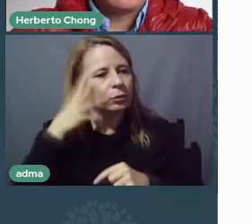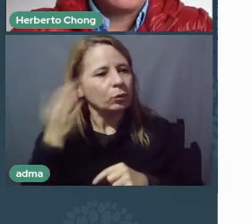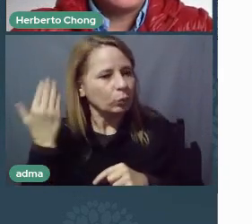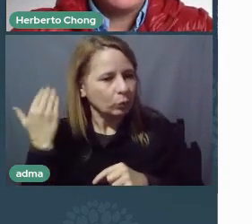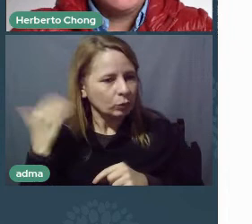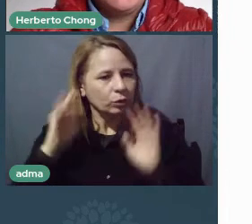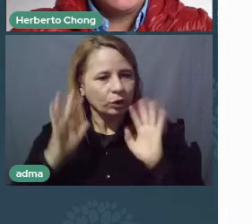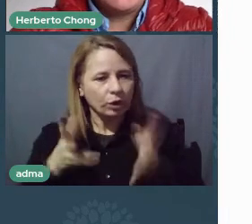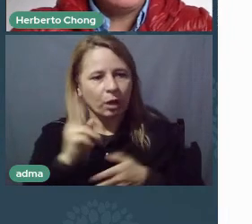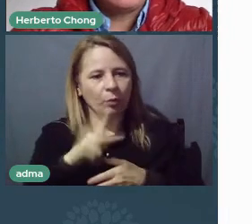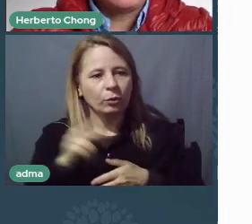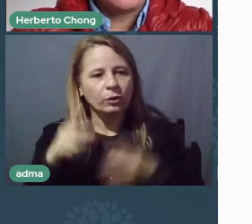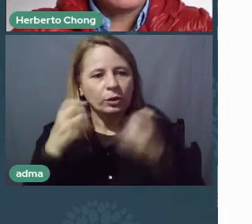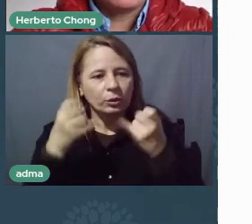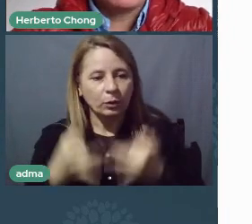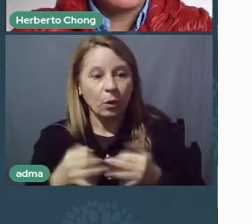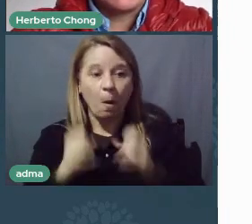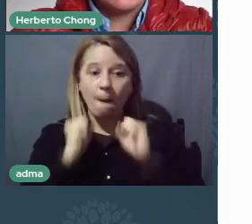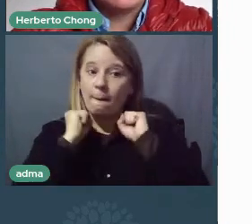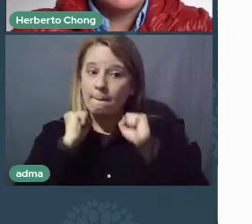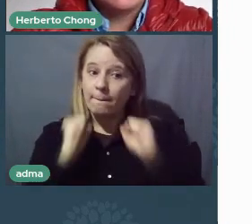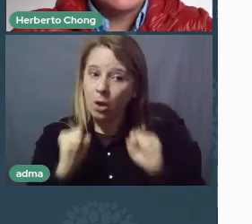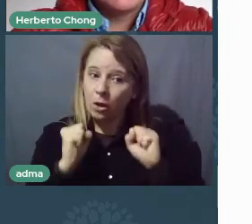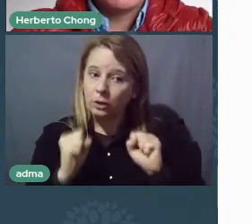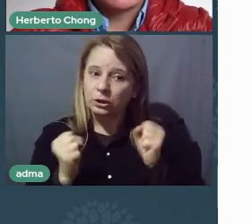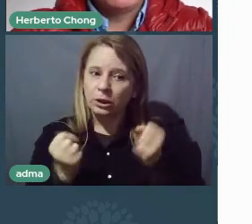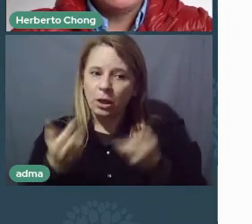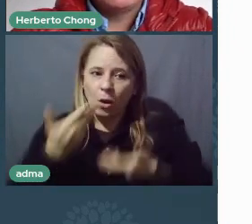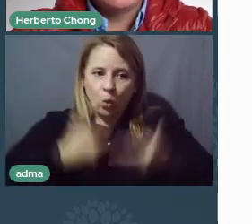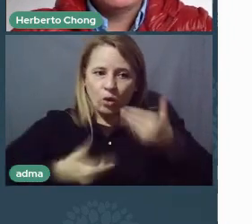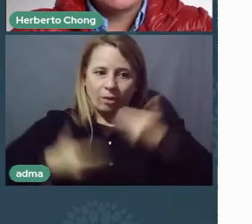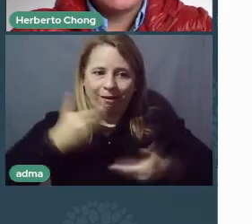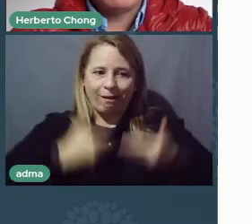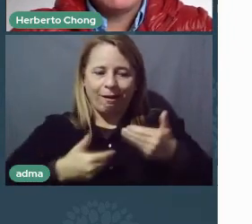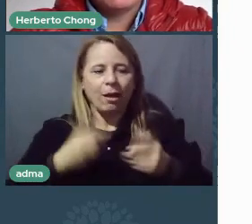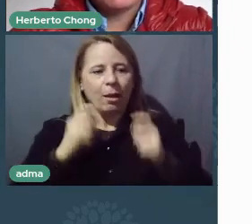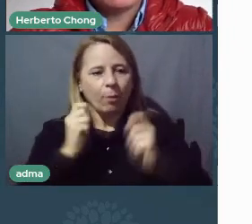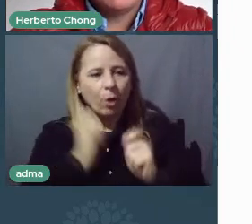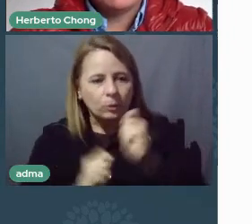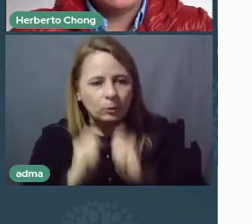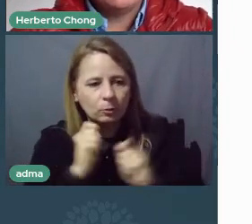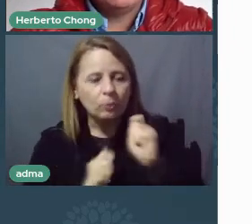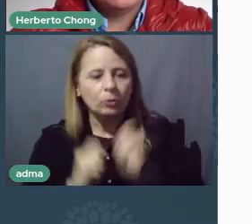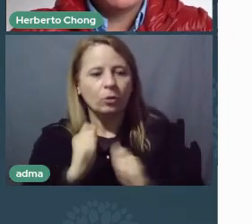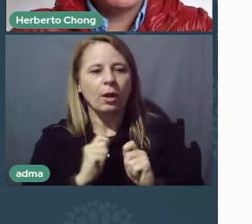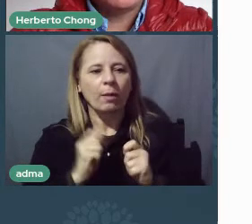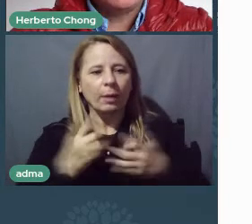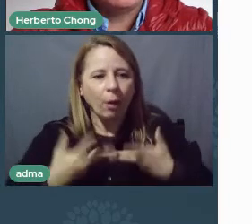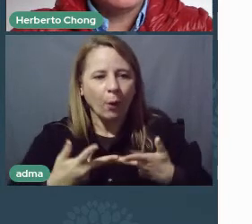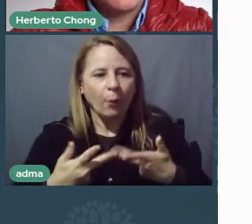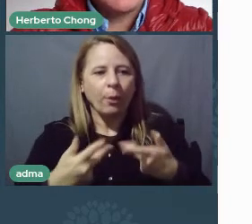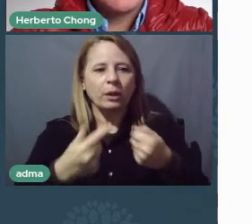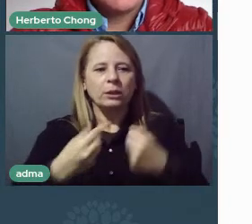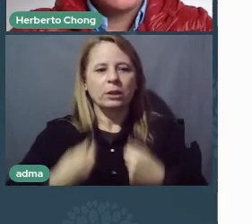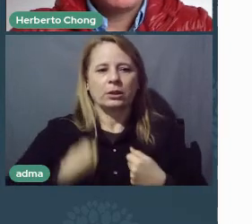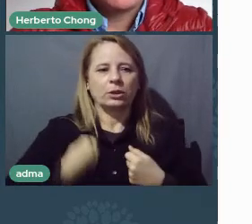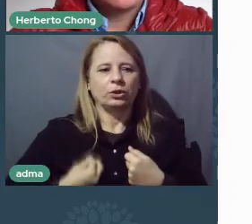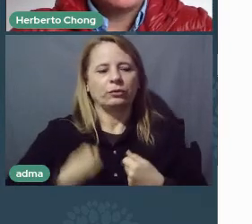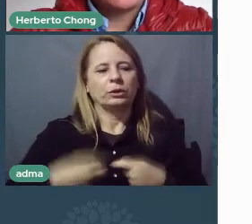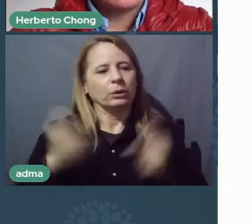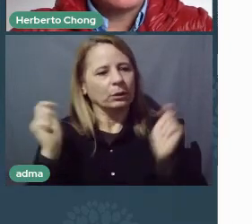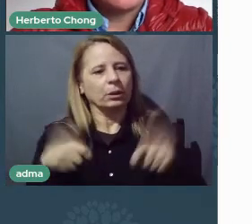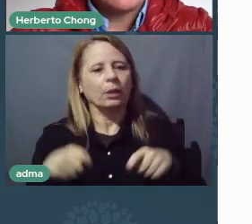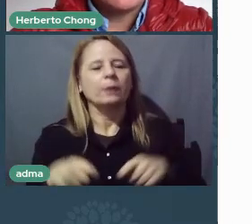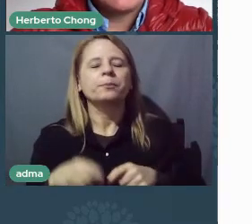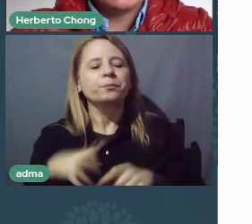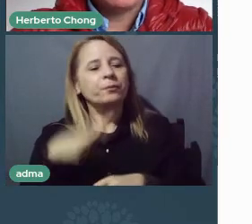ela pode e deve ser controlada para que o indivíduo tenha a melhor qualidade de vida possível.